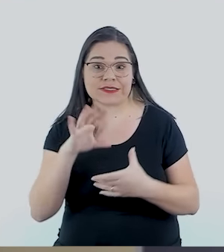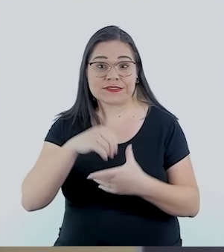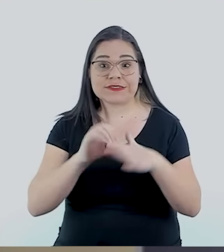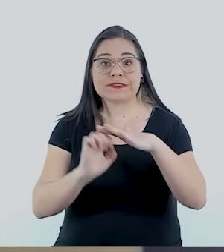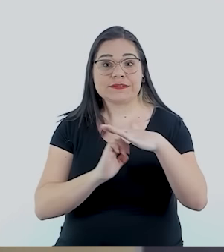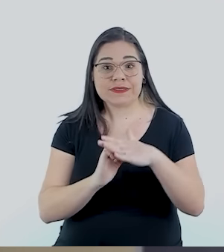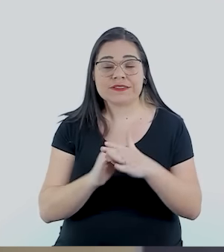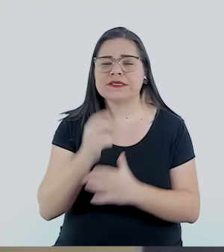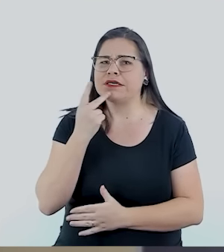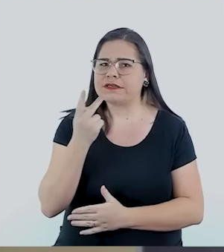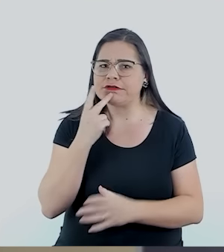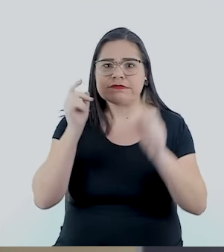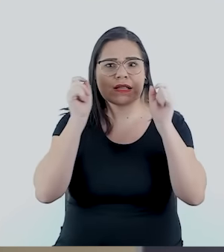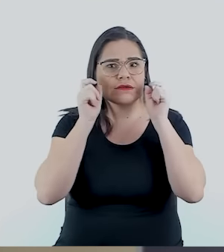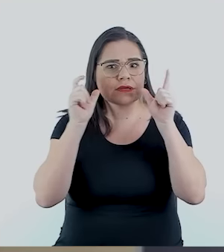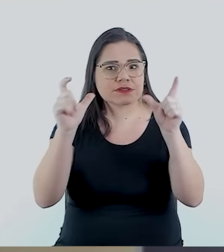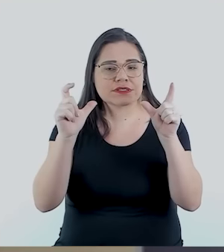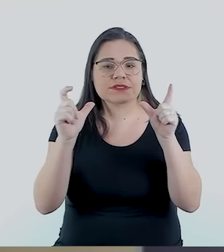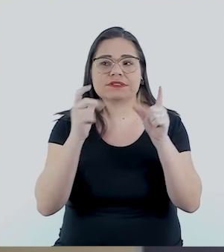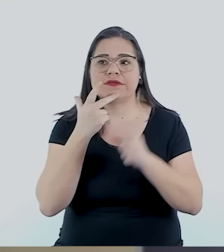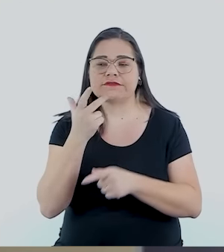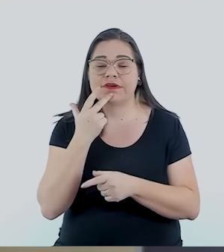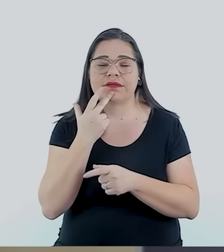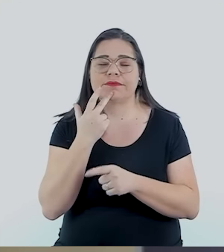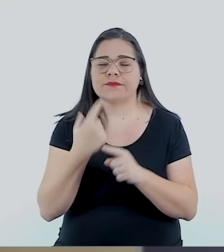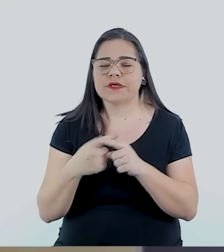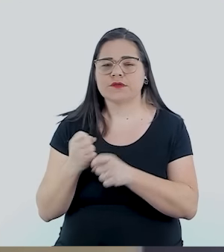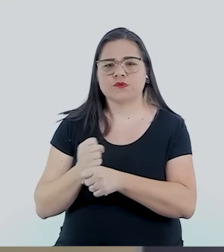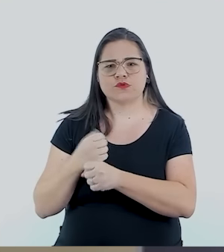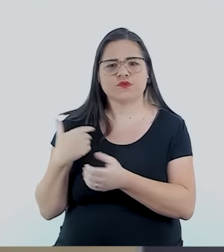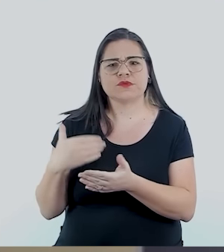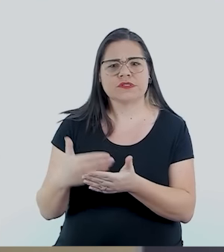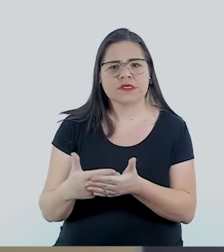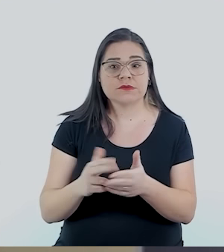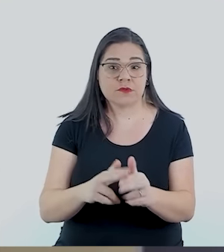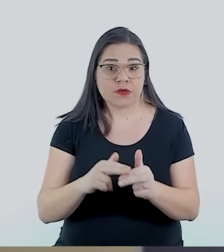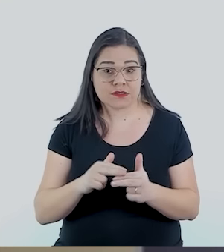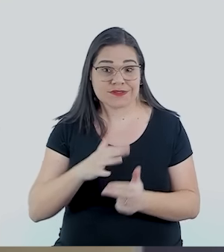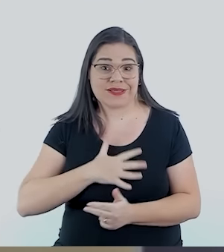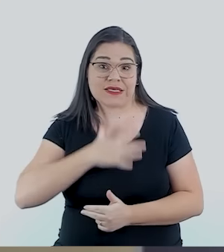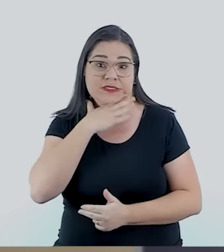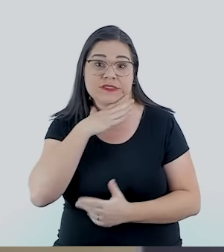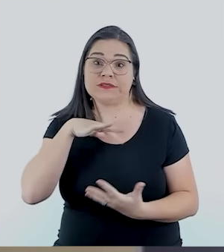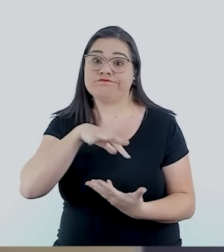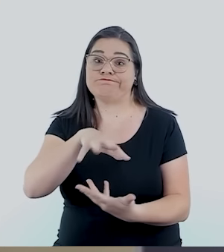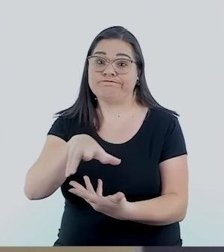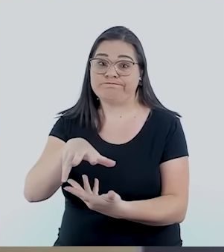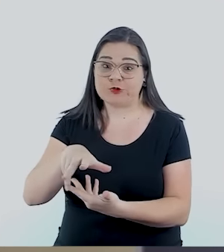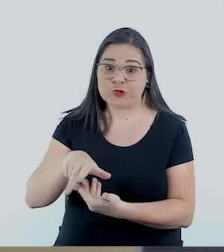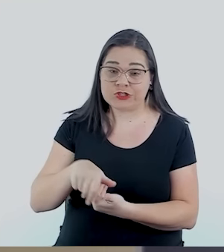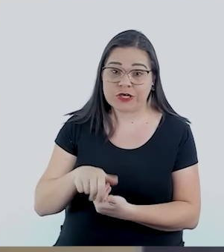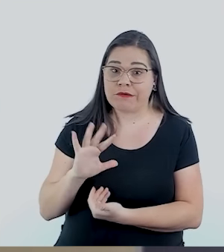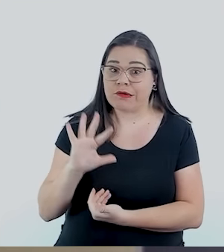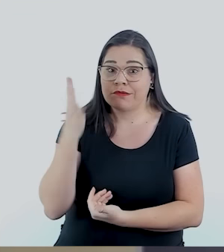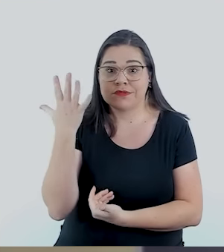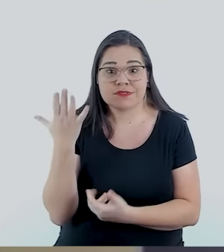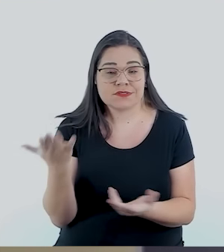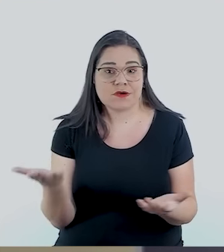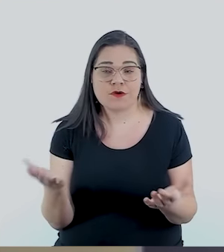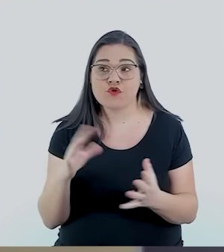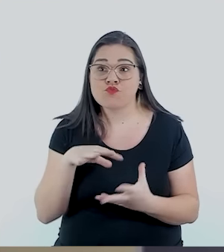né e fala com muita atenção a gente sabe que os últimos anos eh por força dessa crise mundial pelo qual todo todo